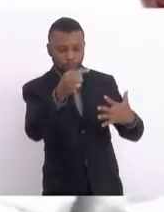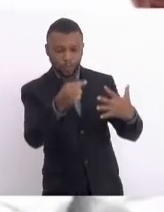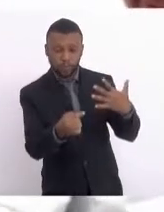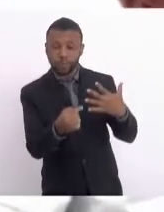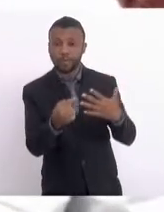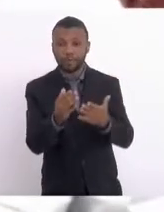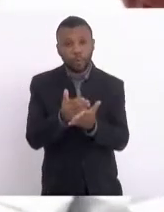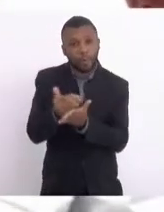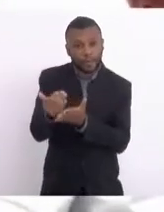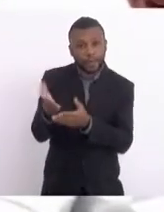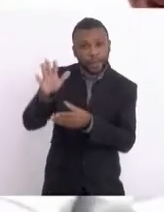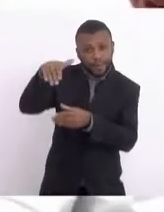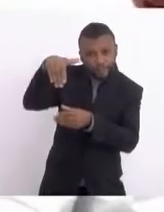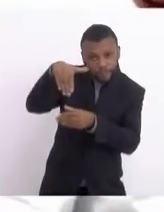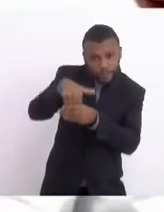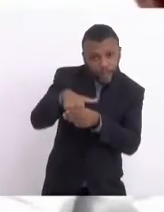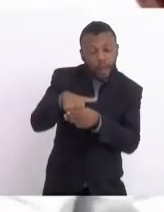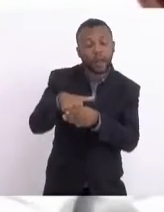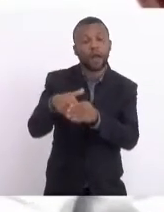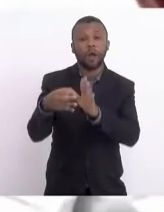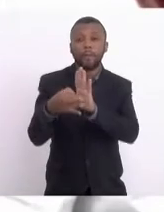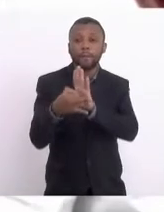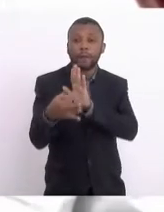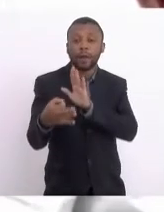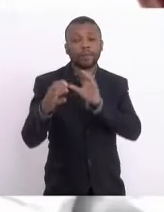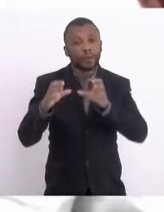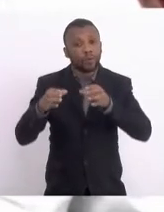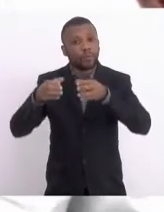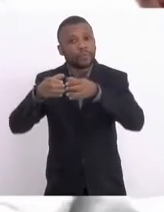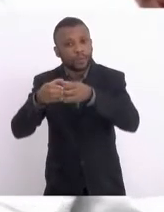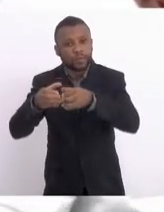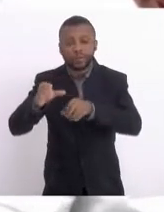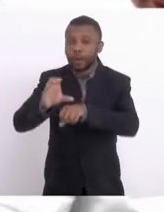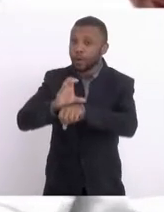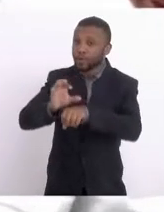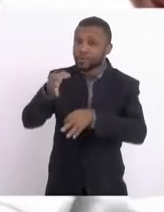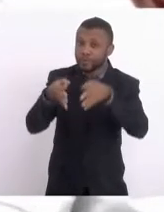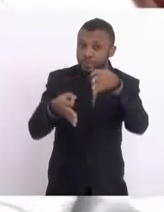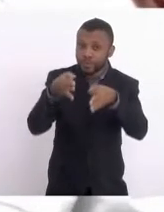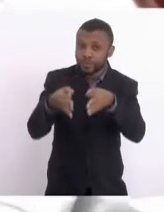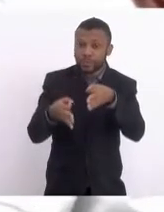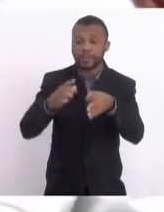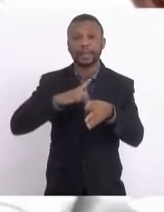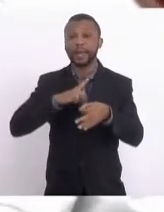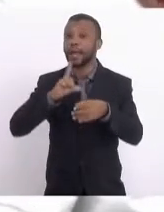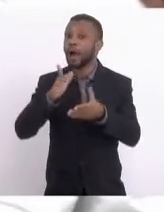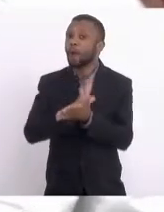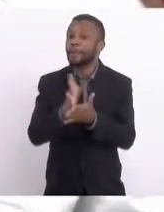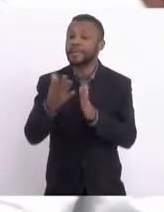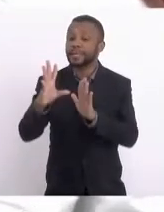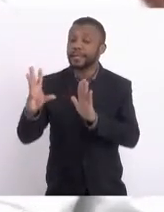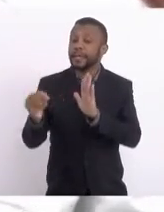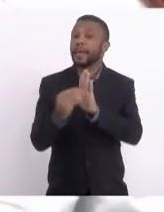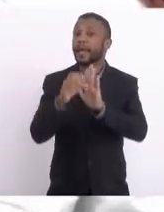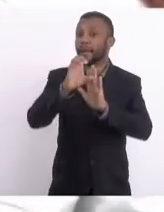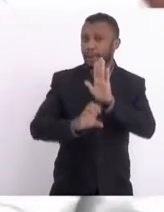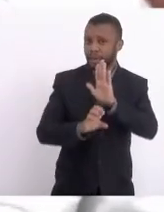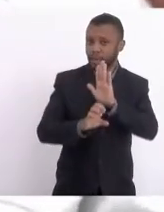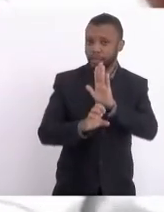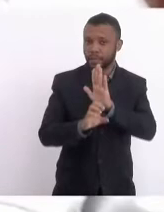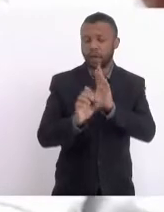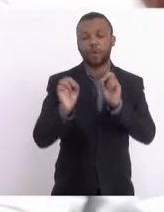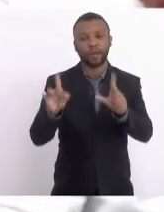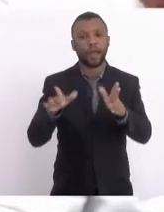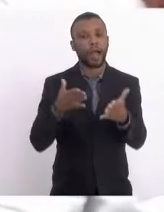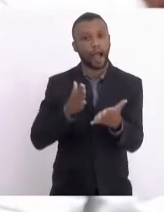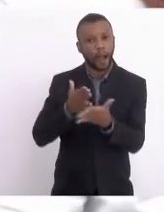votação, o parecer da Comissão de Constituição e Justiça com emenda. Senhores que aprovam, mandem-se como estão. Aprovado. Aprovado.